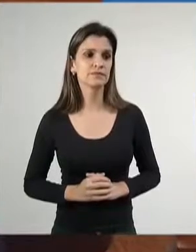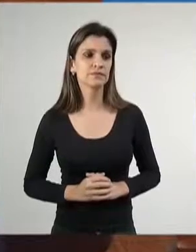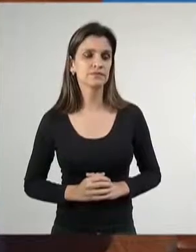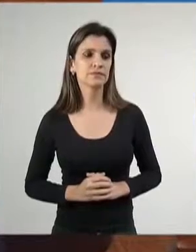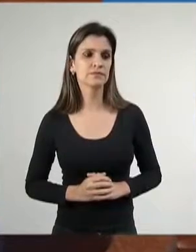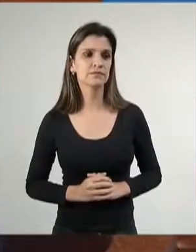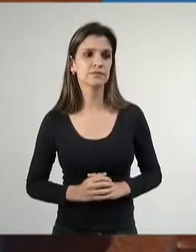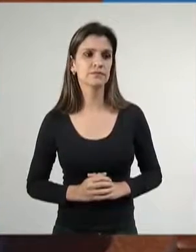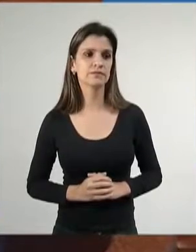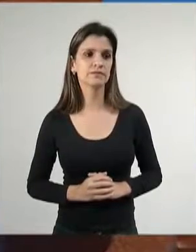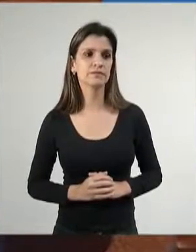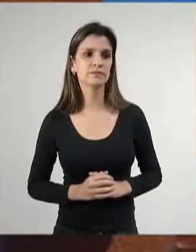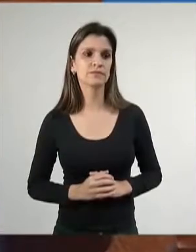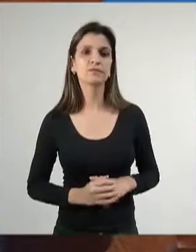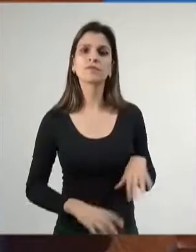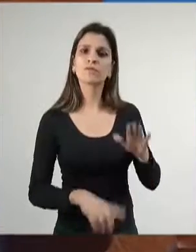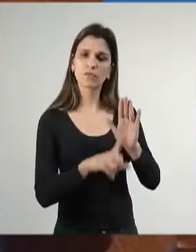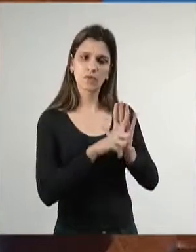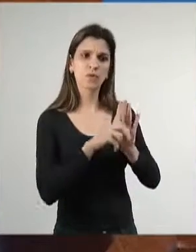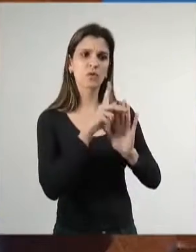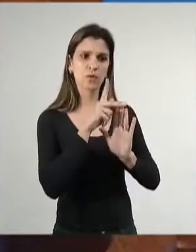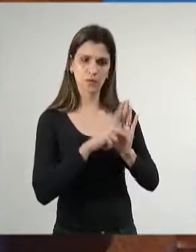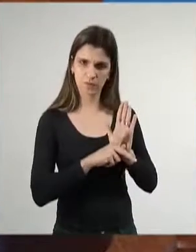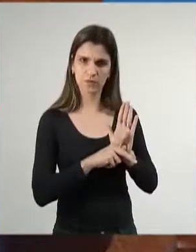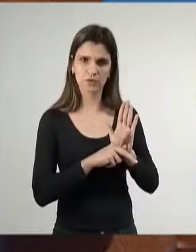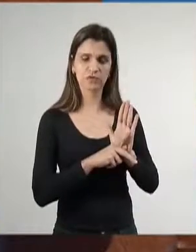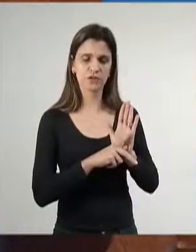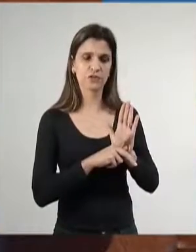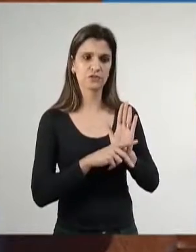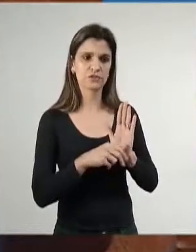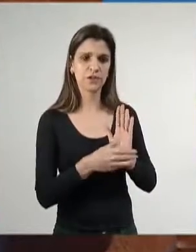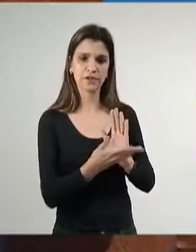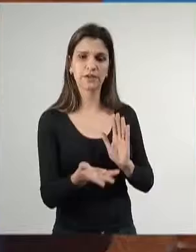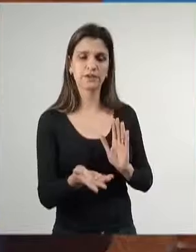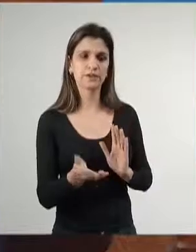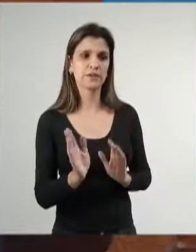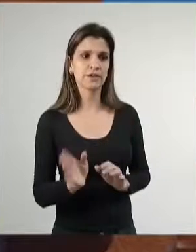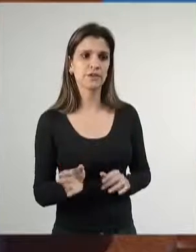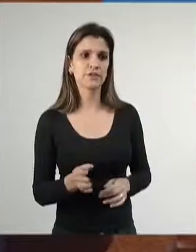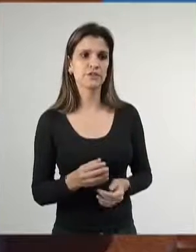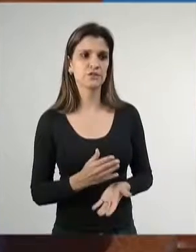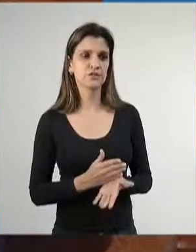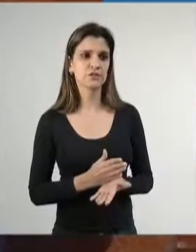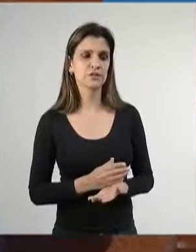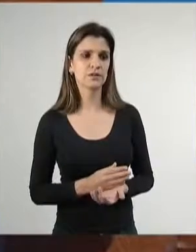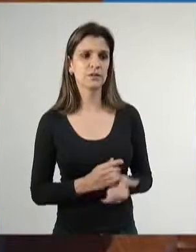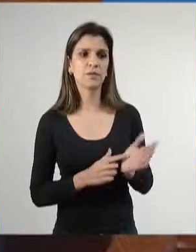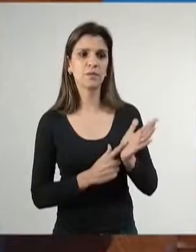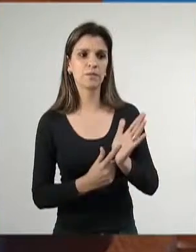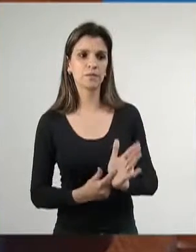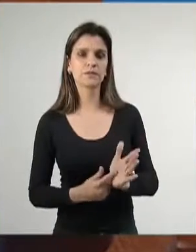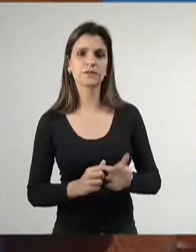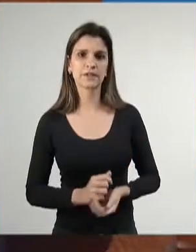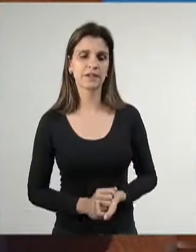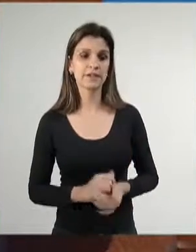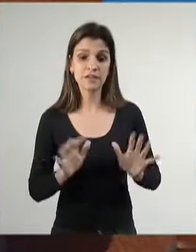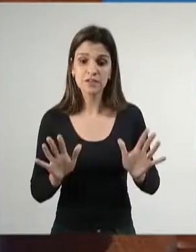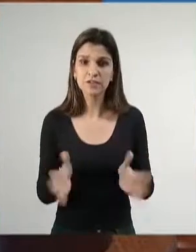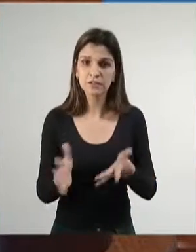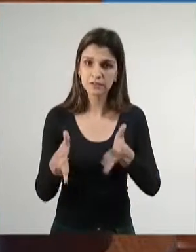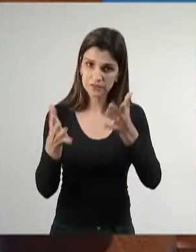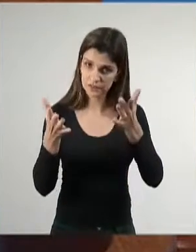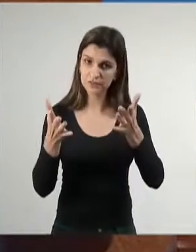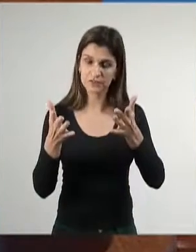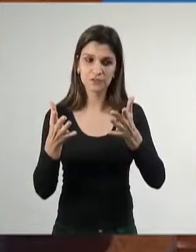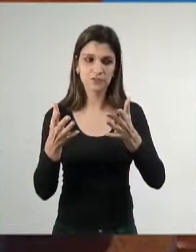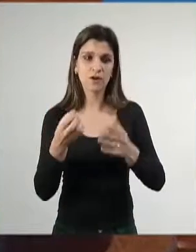sobre um projeto que apresentei justamente para estimular o bom motorista, estimular o bom